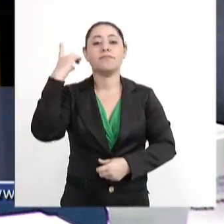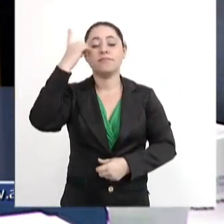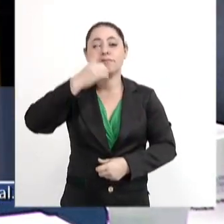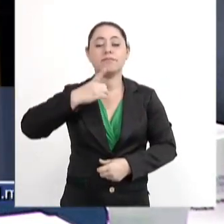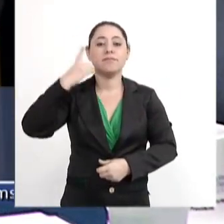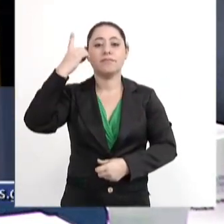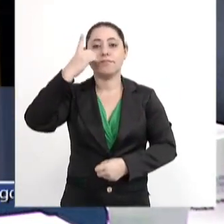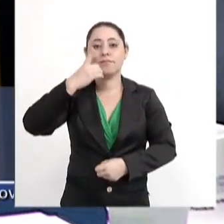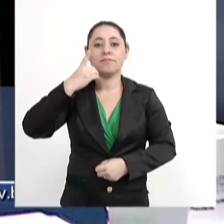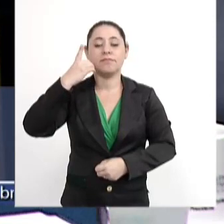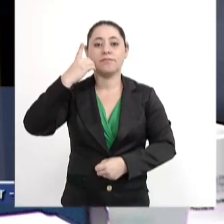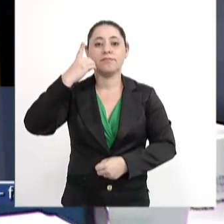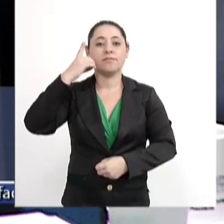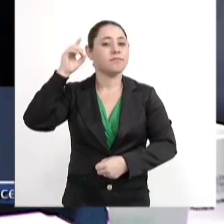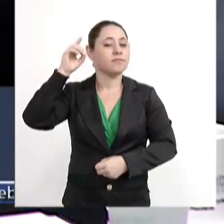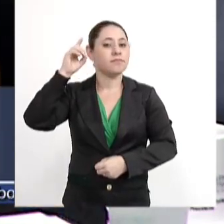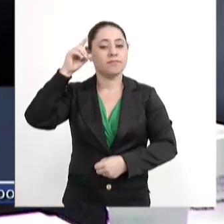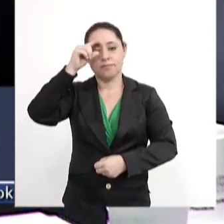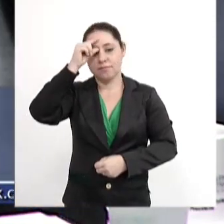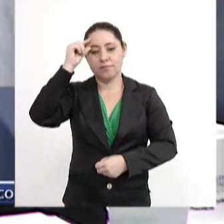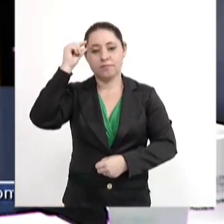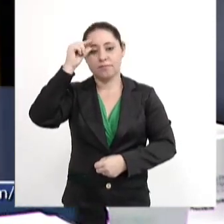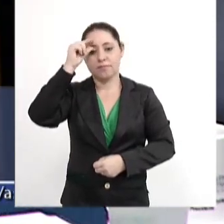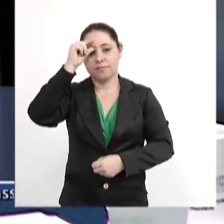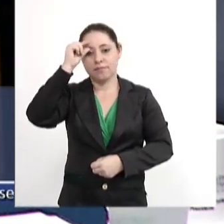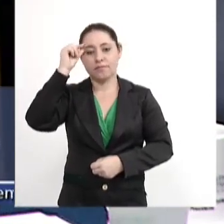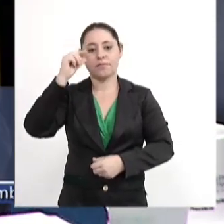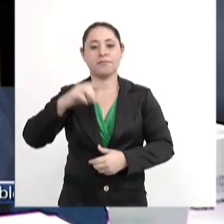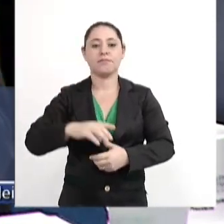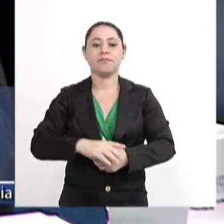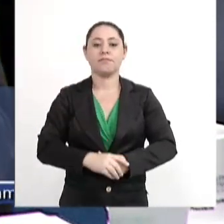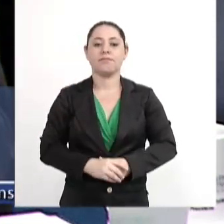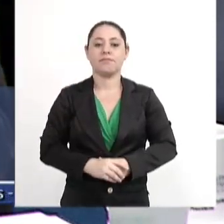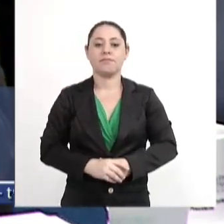ao ilustre deputado Herculano Borges.